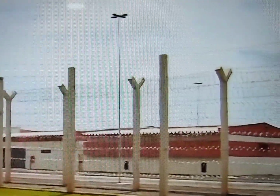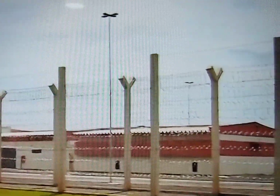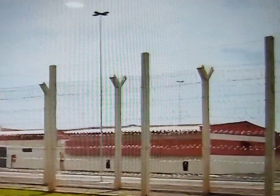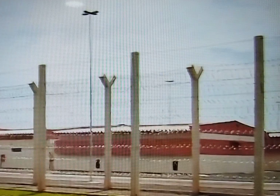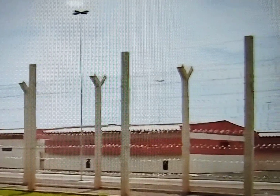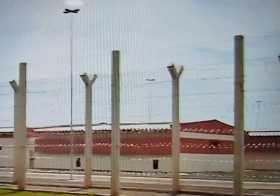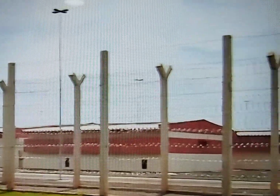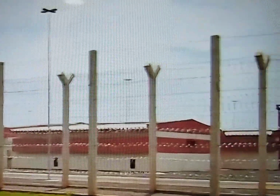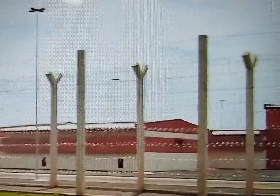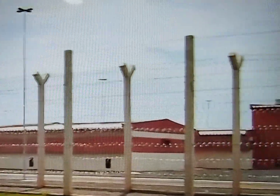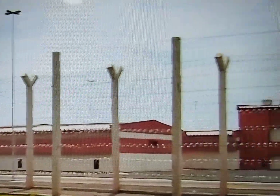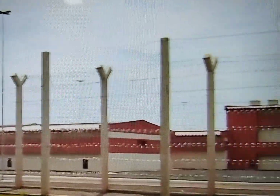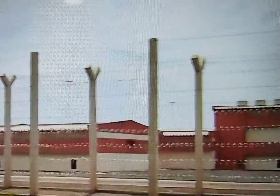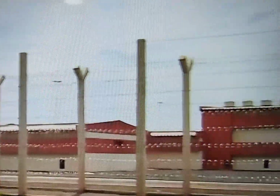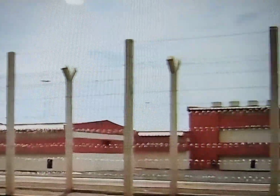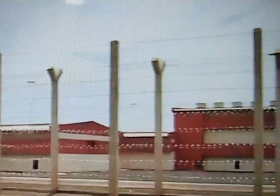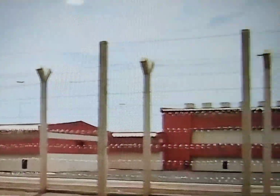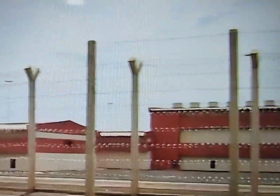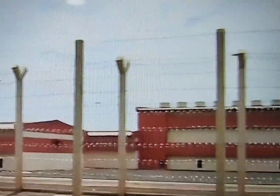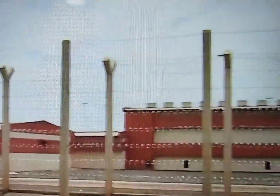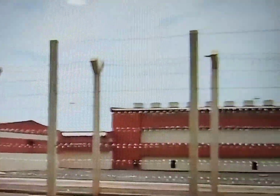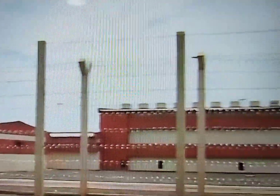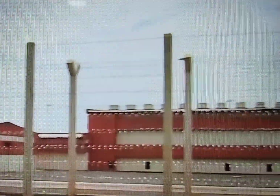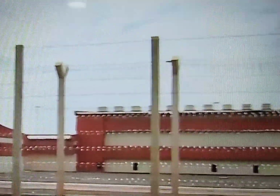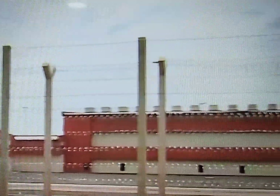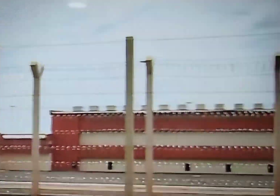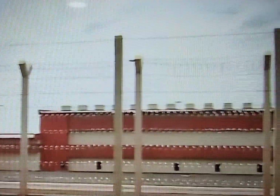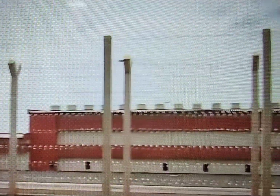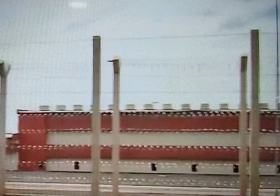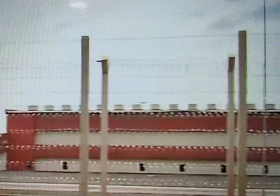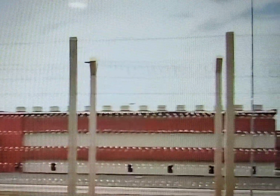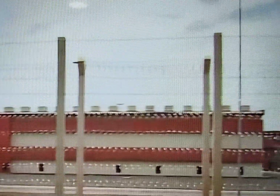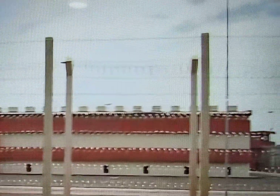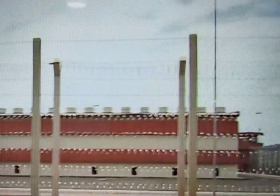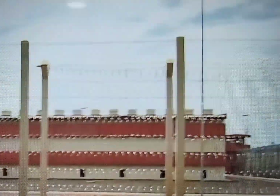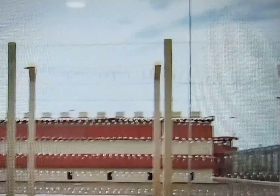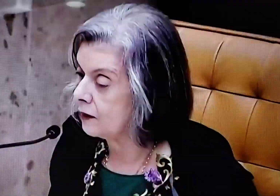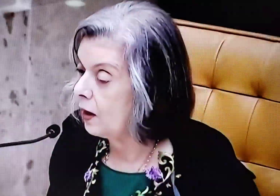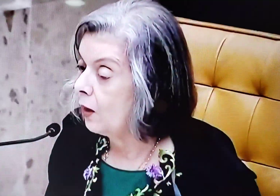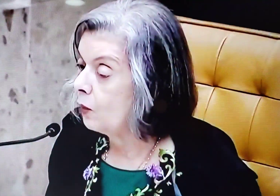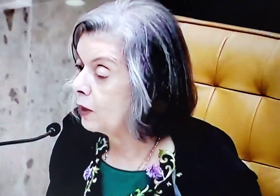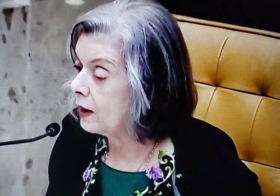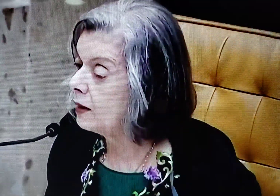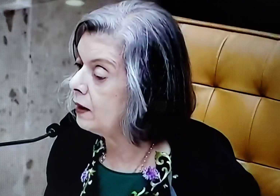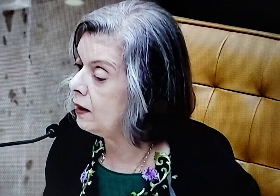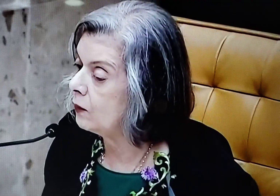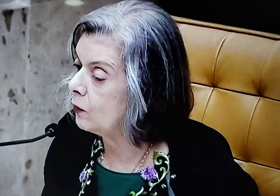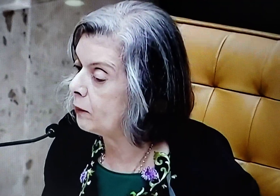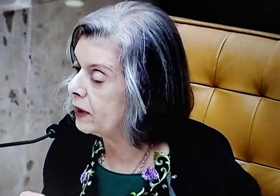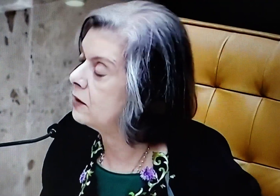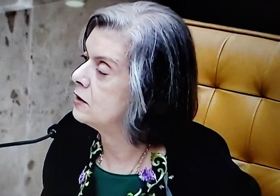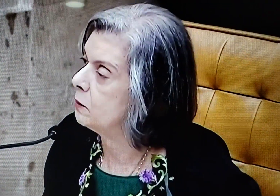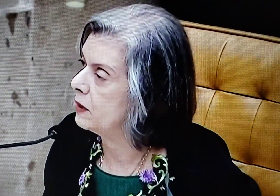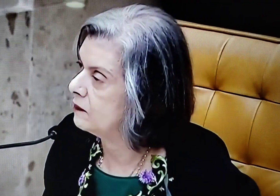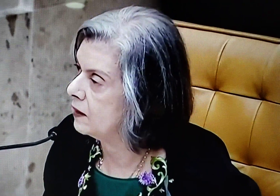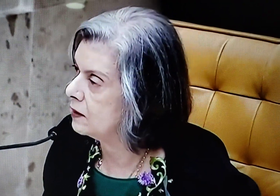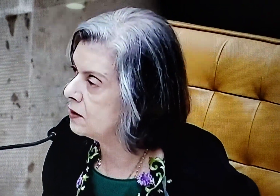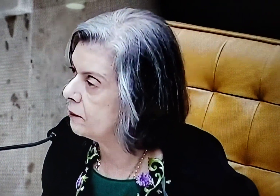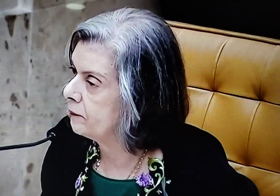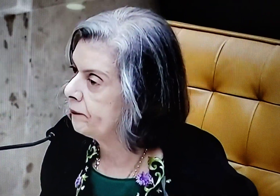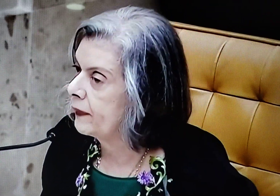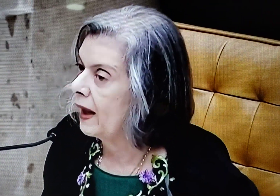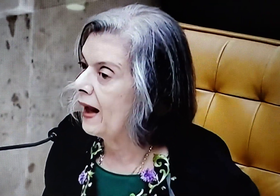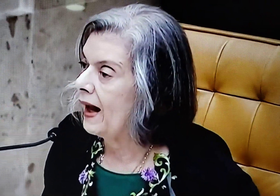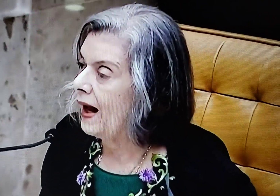para grupos vulneráveis, como mulheres e população LGBTQIA+. A ministra Carmen Lúcia, por exemplo,